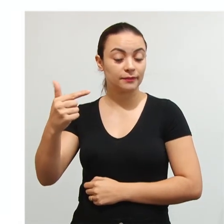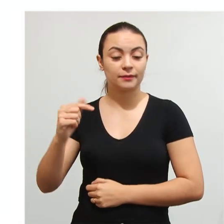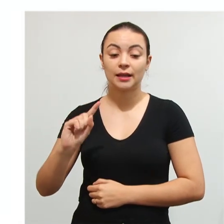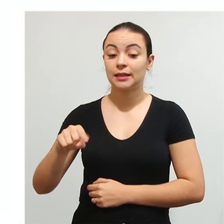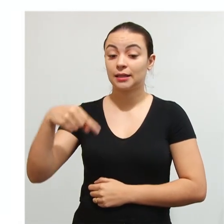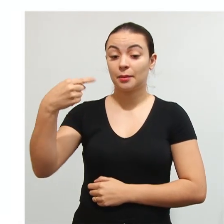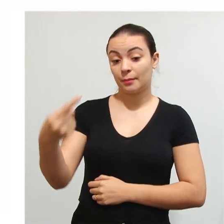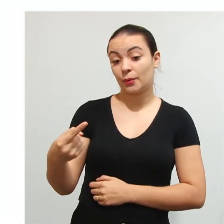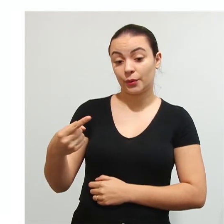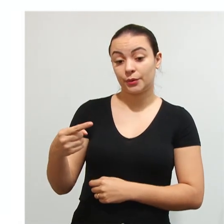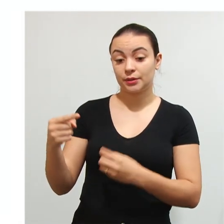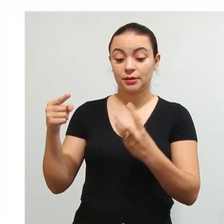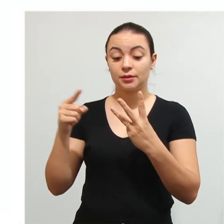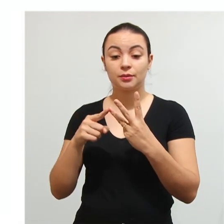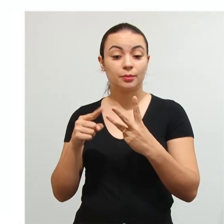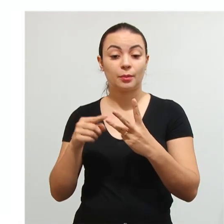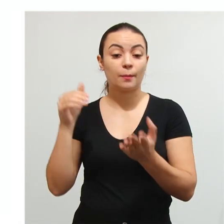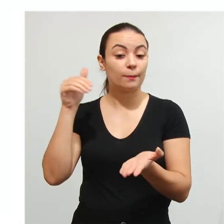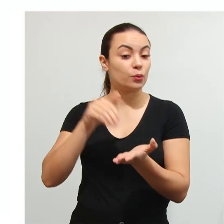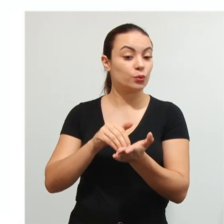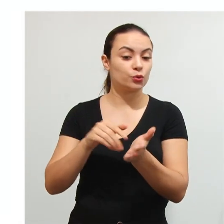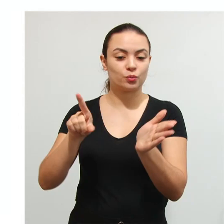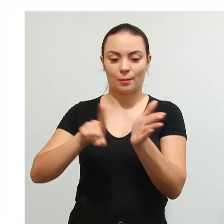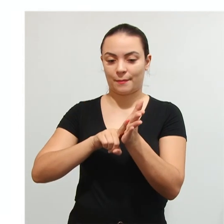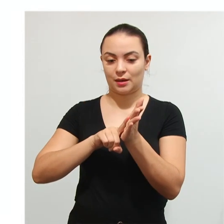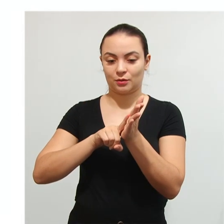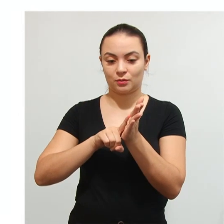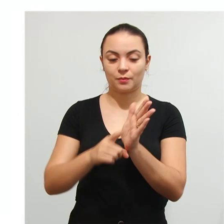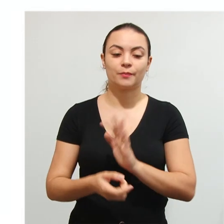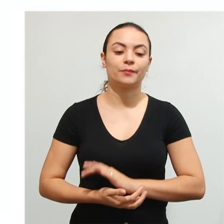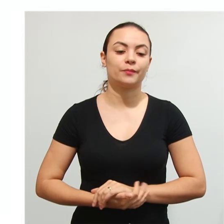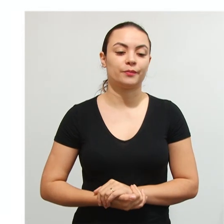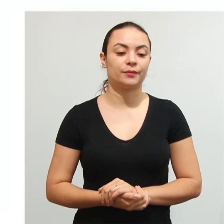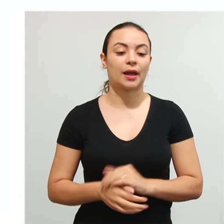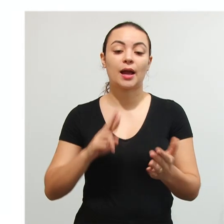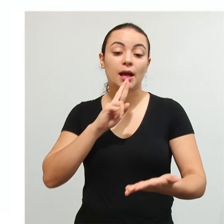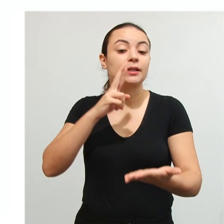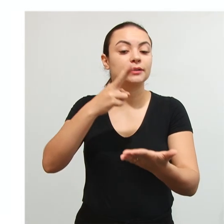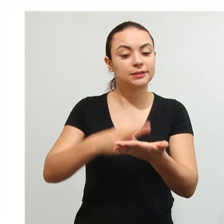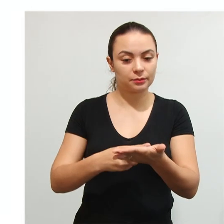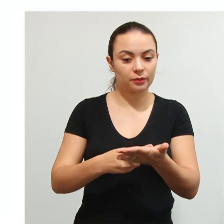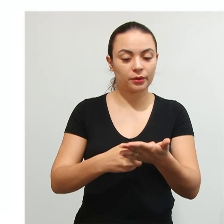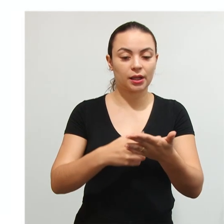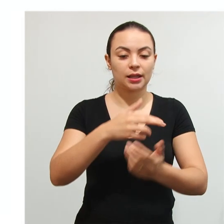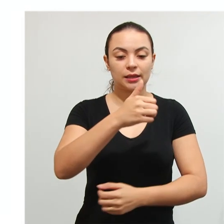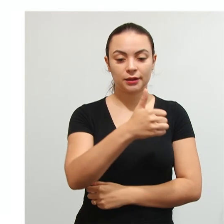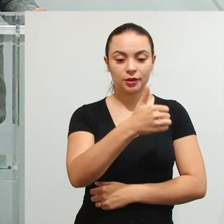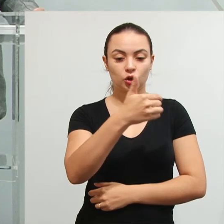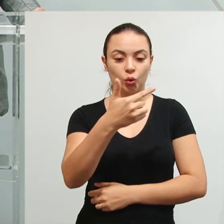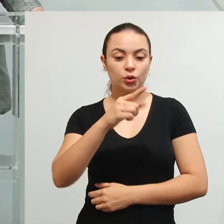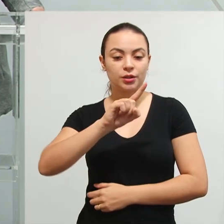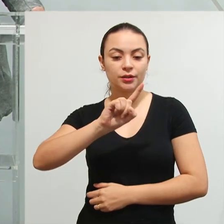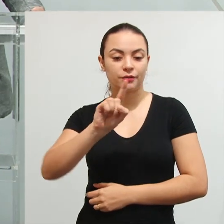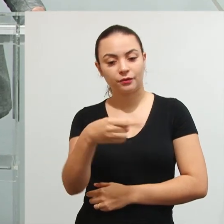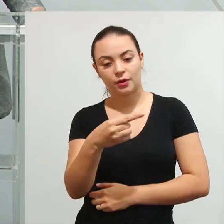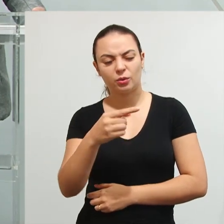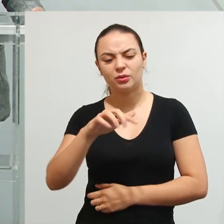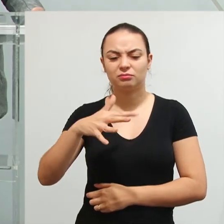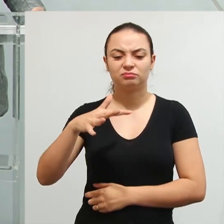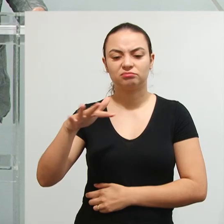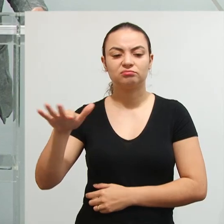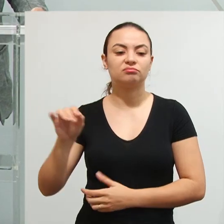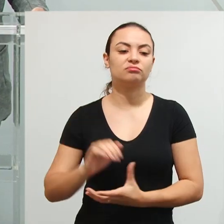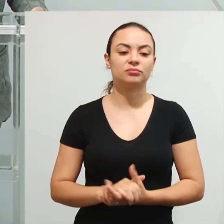subtração E aí você vai achar uma taxa superior vai dar 12,1 coisa a nossa taxa de